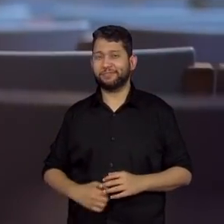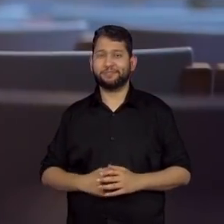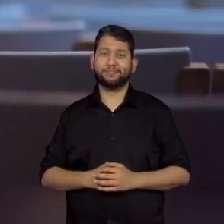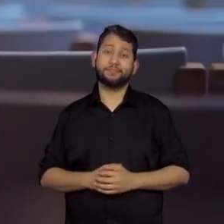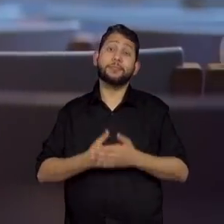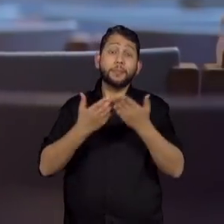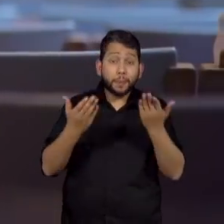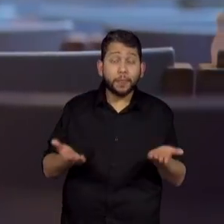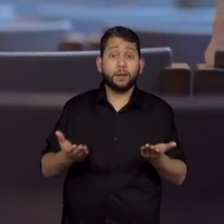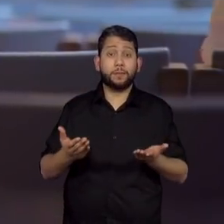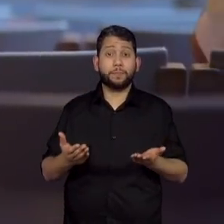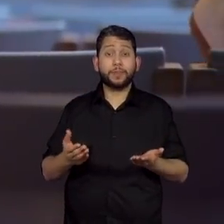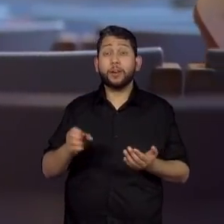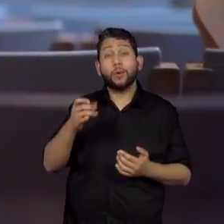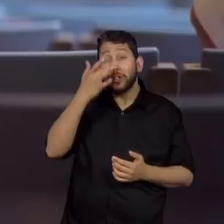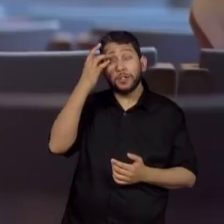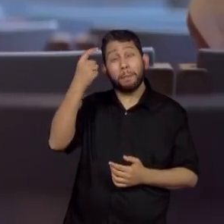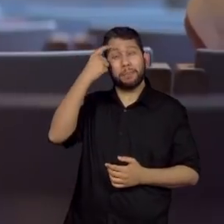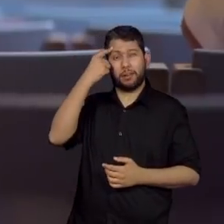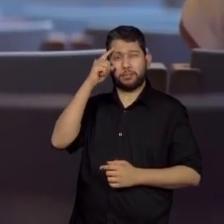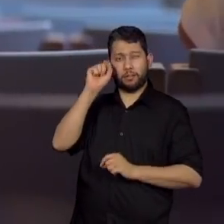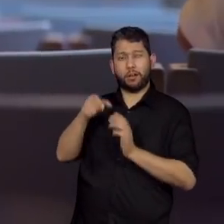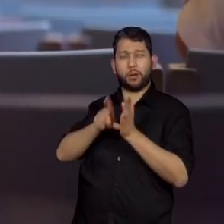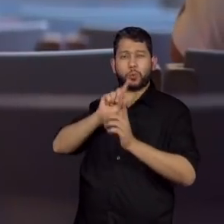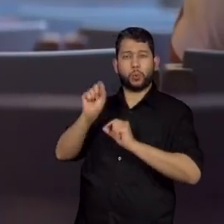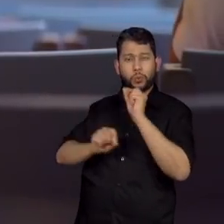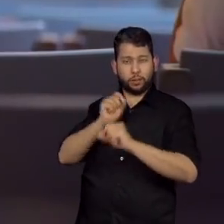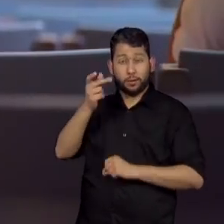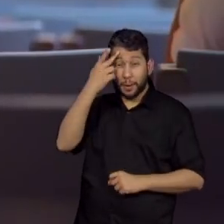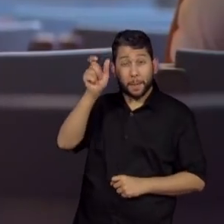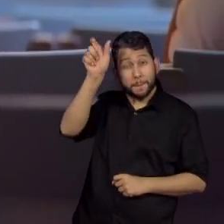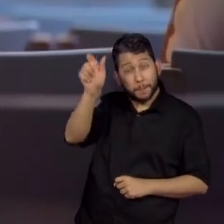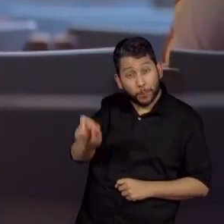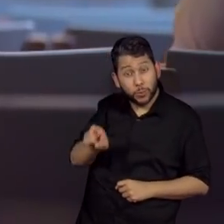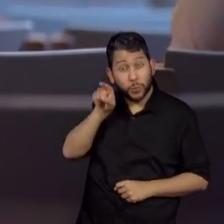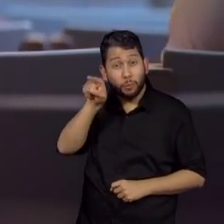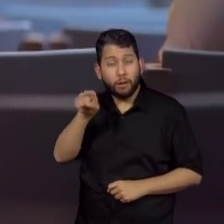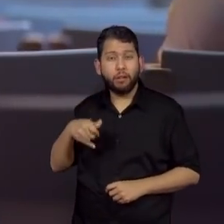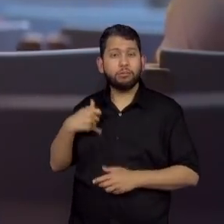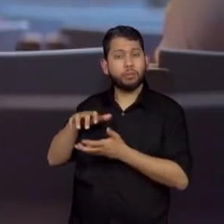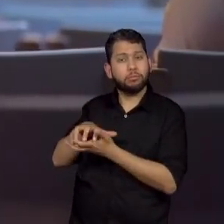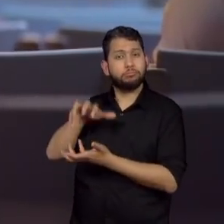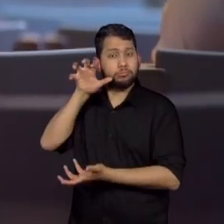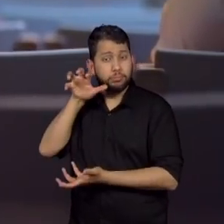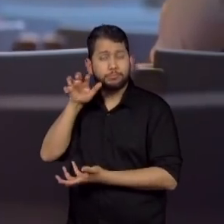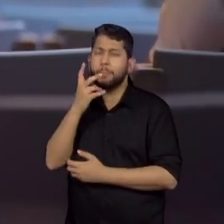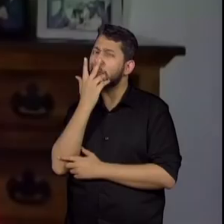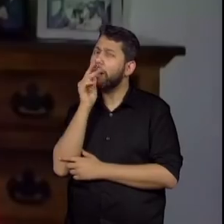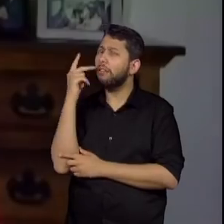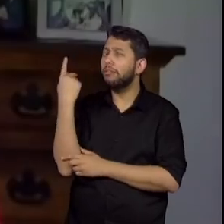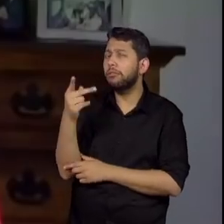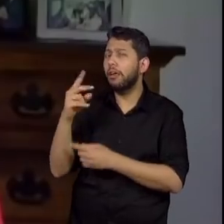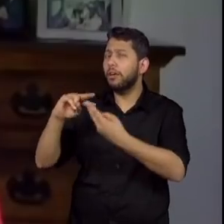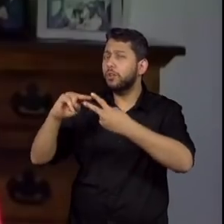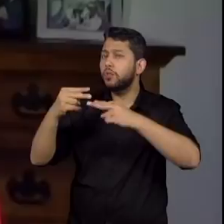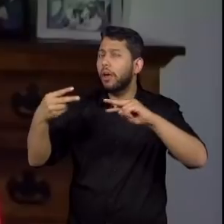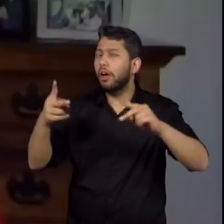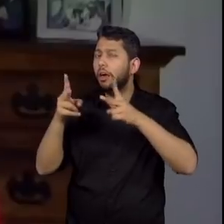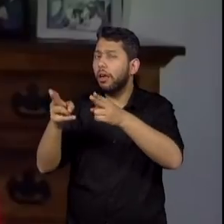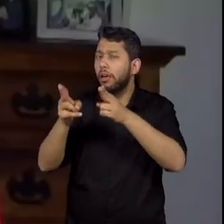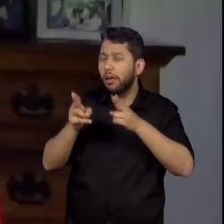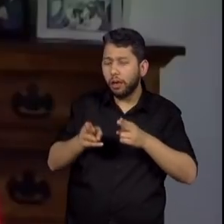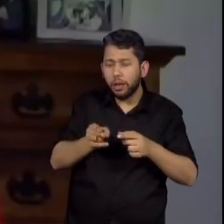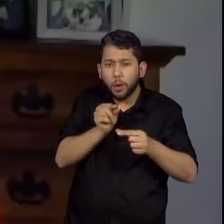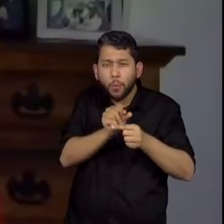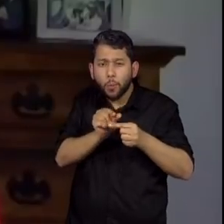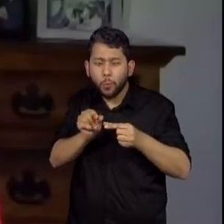Ela parte da hipótese de que essas pessoas têm genes que, de alguma forma, oferecem